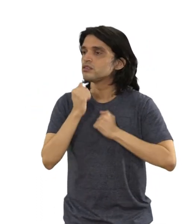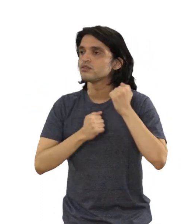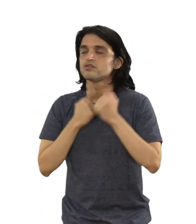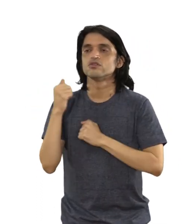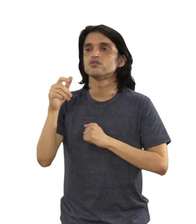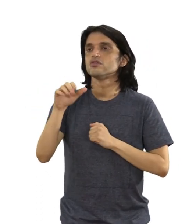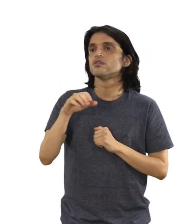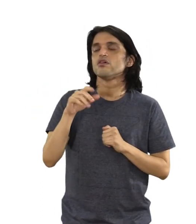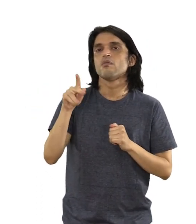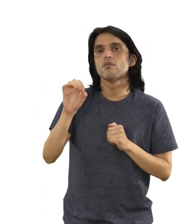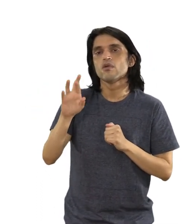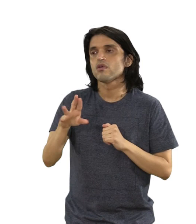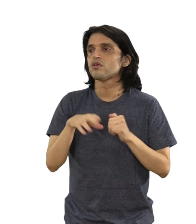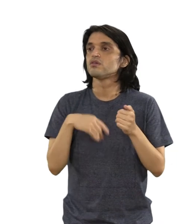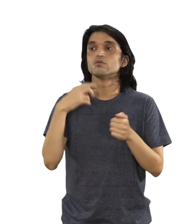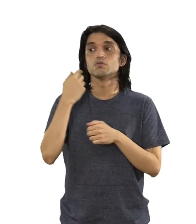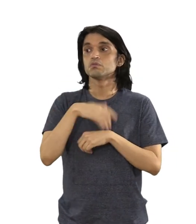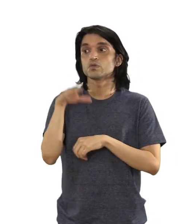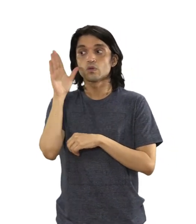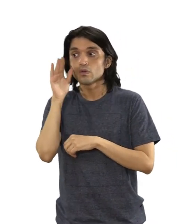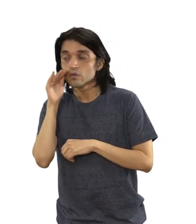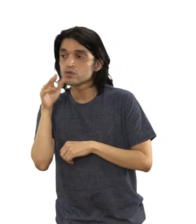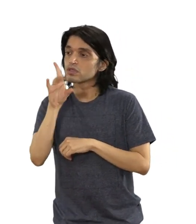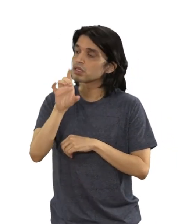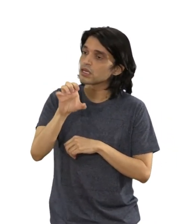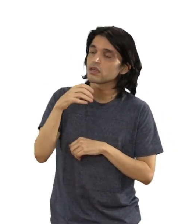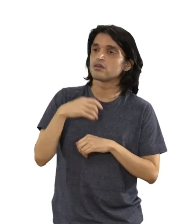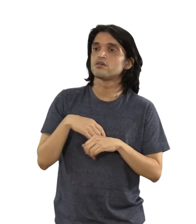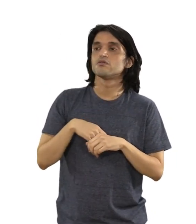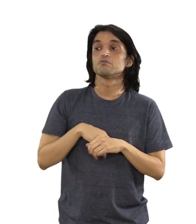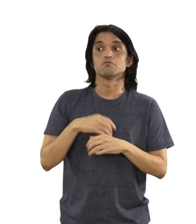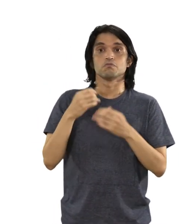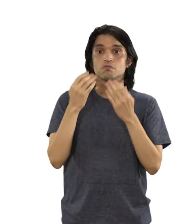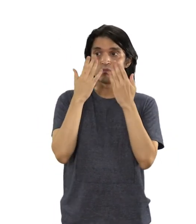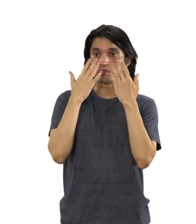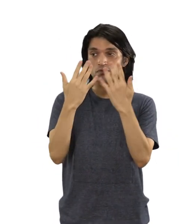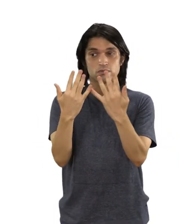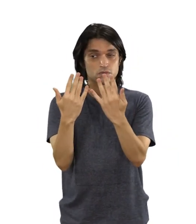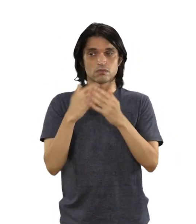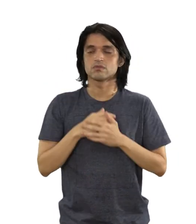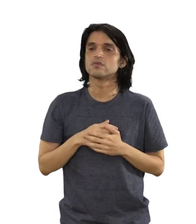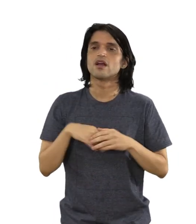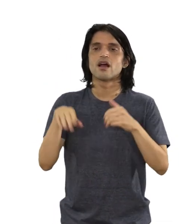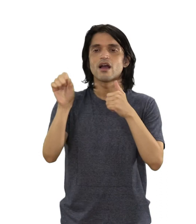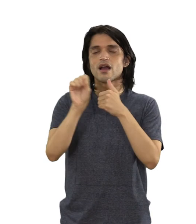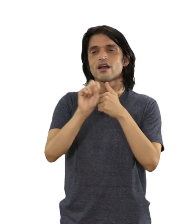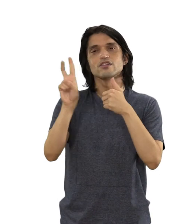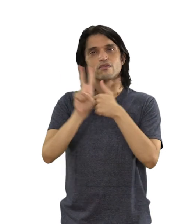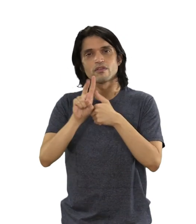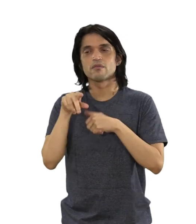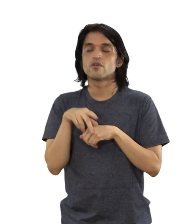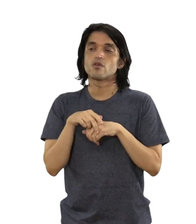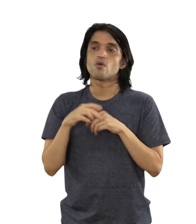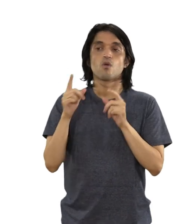para, ansioso por. Curioso de, curioso por. Suspeito de. Advérbios: longe